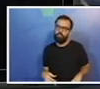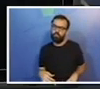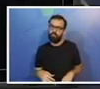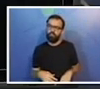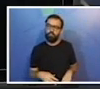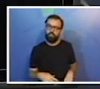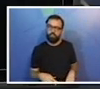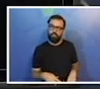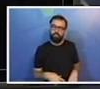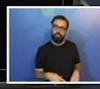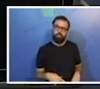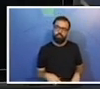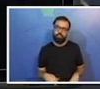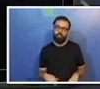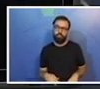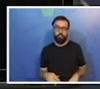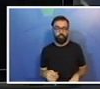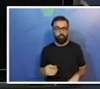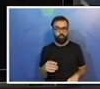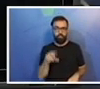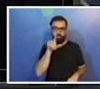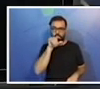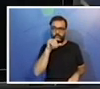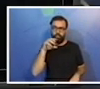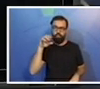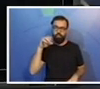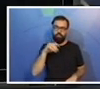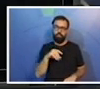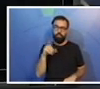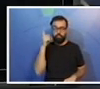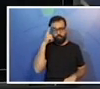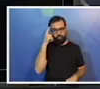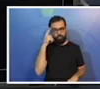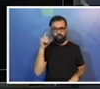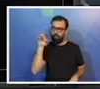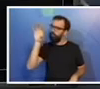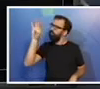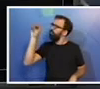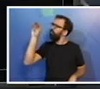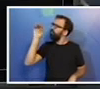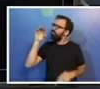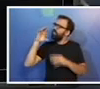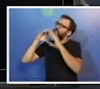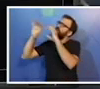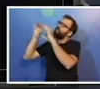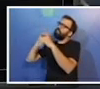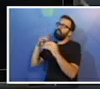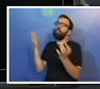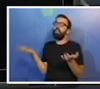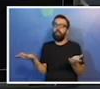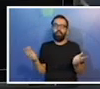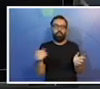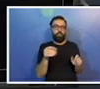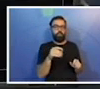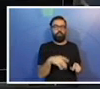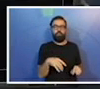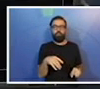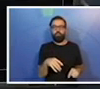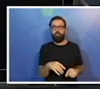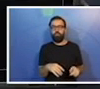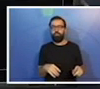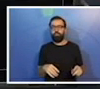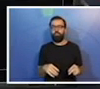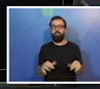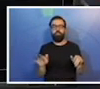está falando. E ele pensa, se está cantando, é porque está feliz. Será que os passarinhos